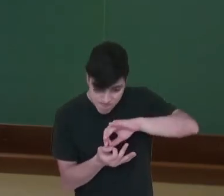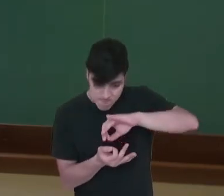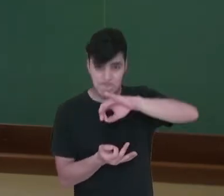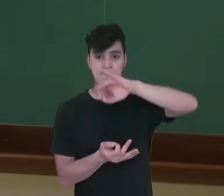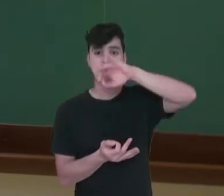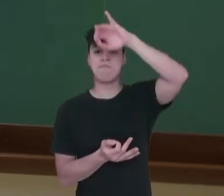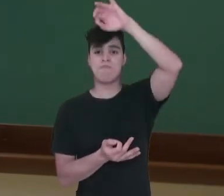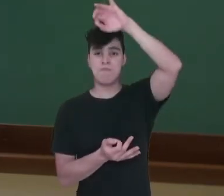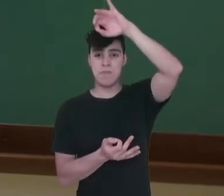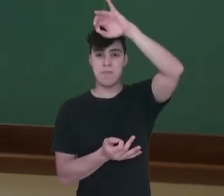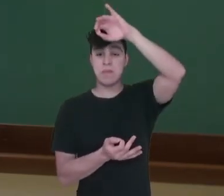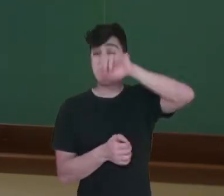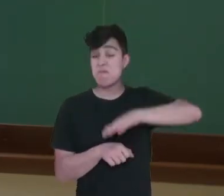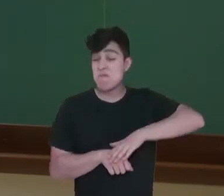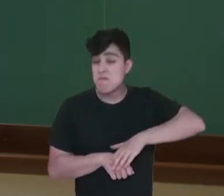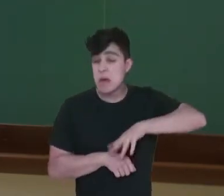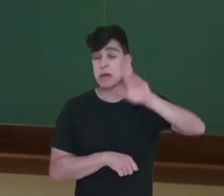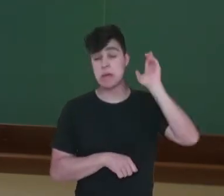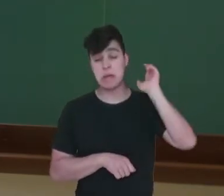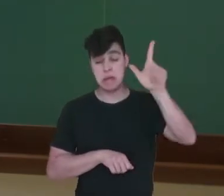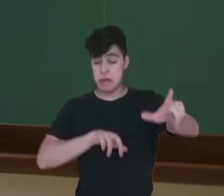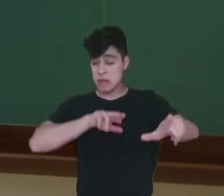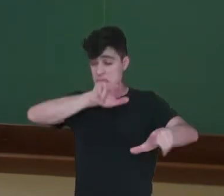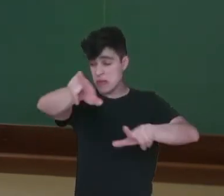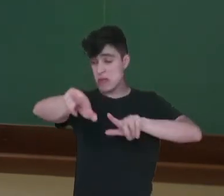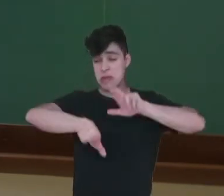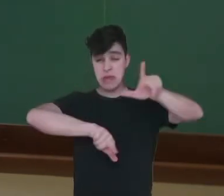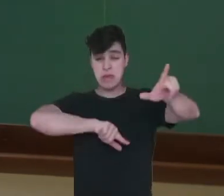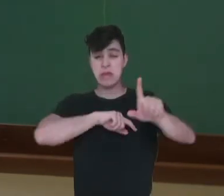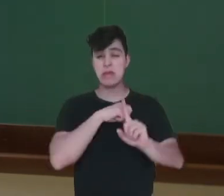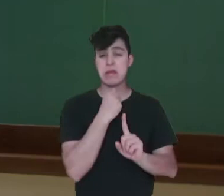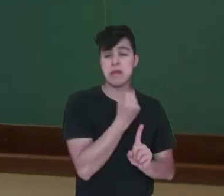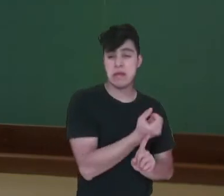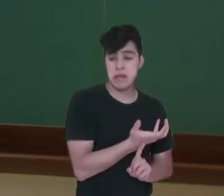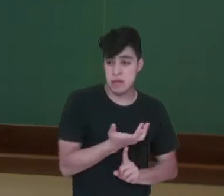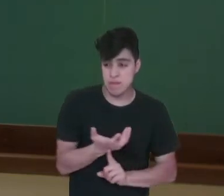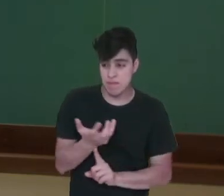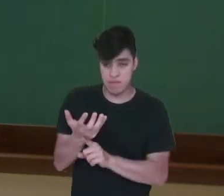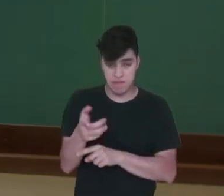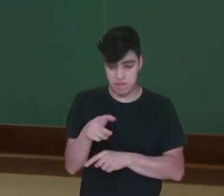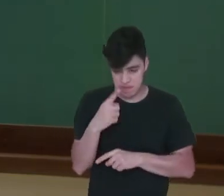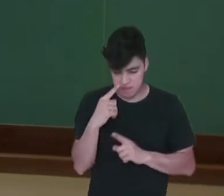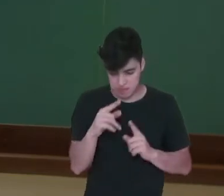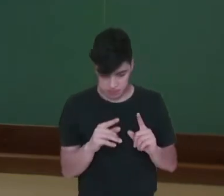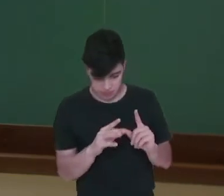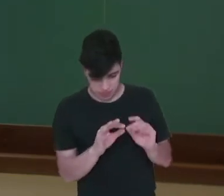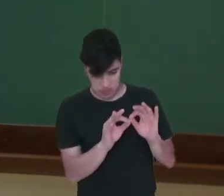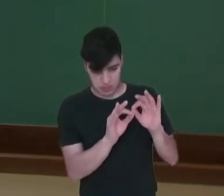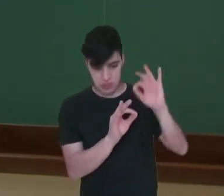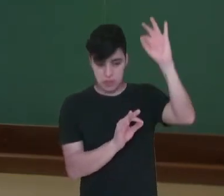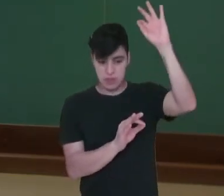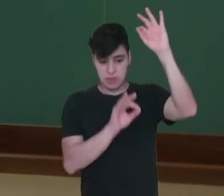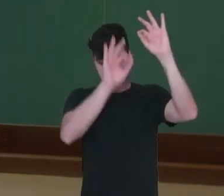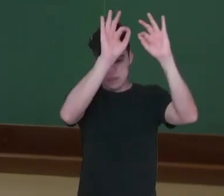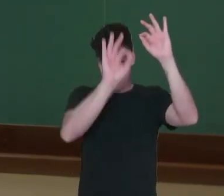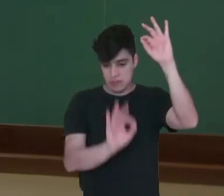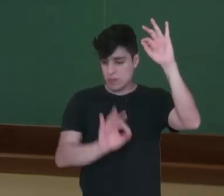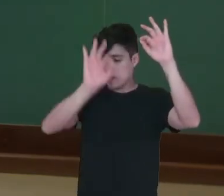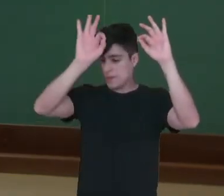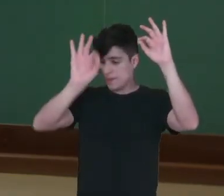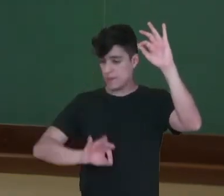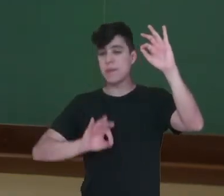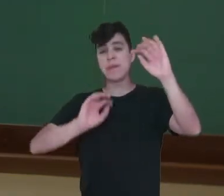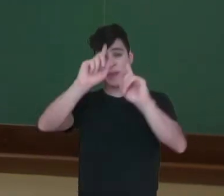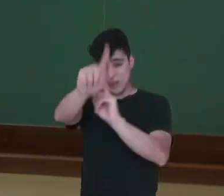mais diversidade de vegetação a gente vai ter, né? Se eu tenho diferenças de latitude, eu vou ter essa variedade